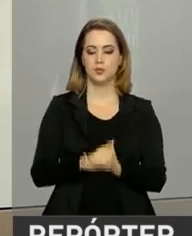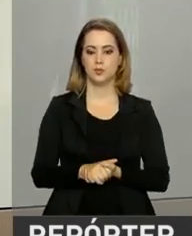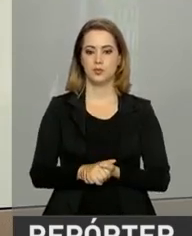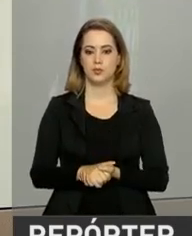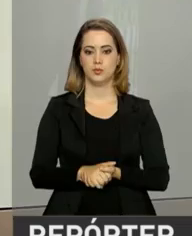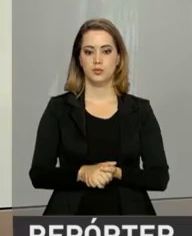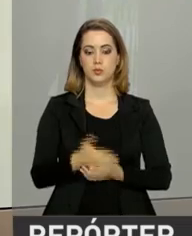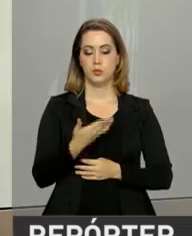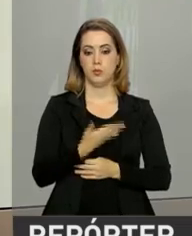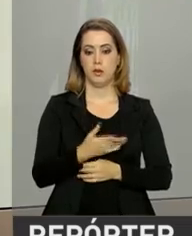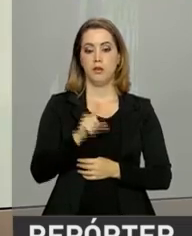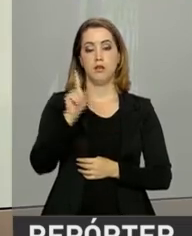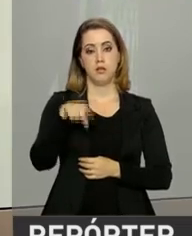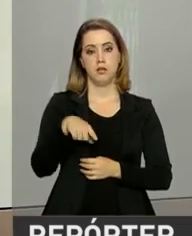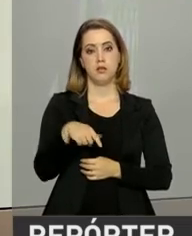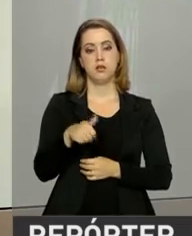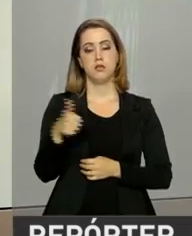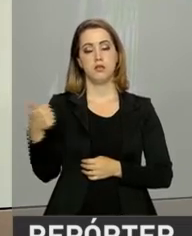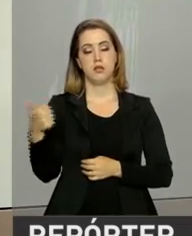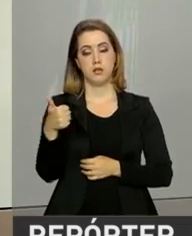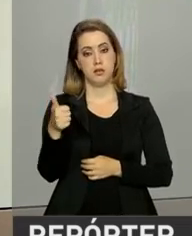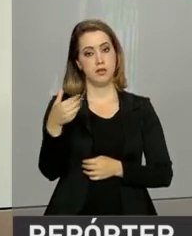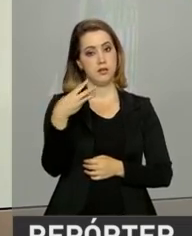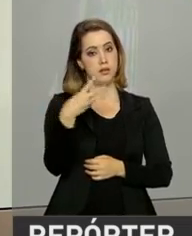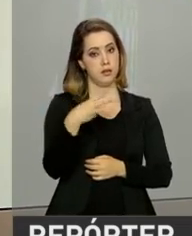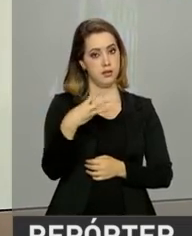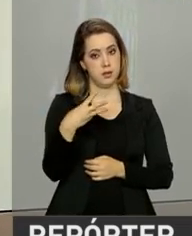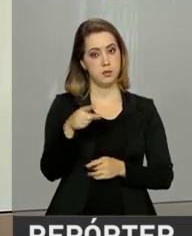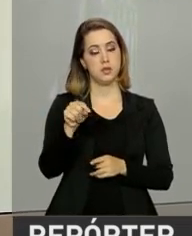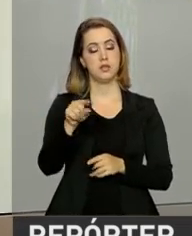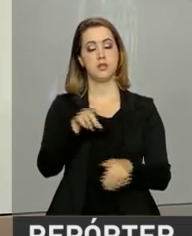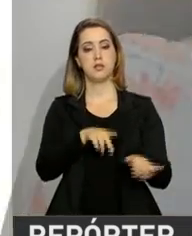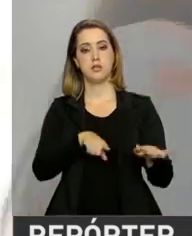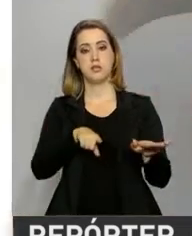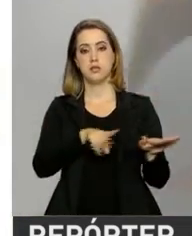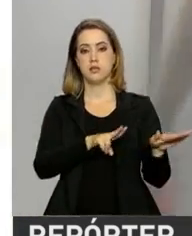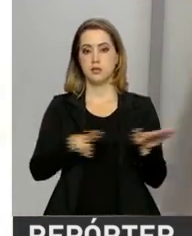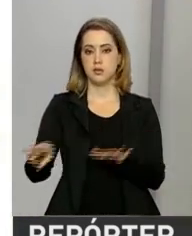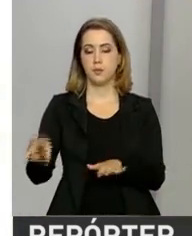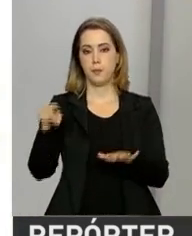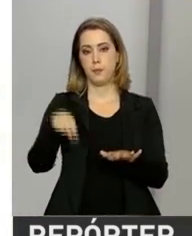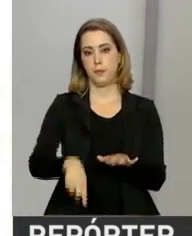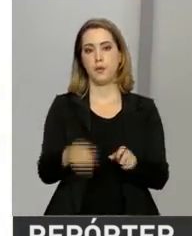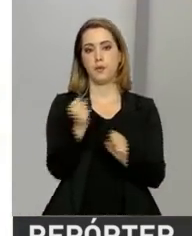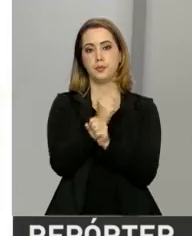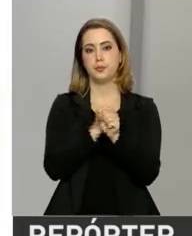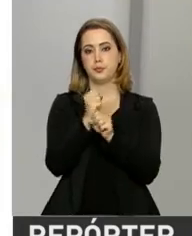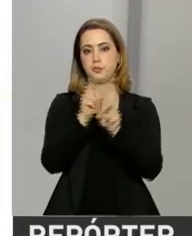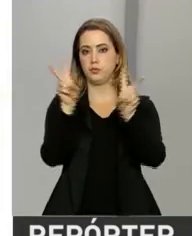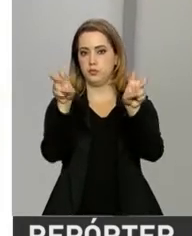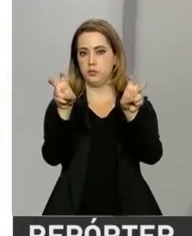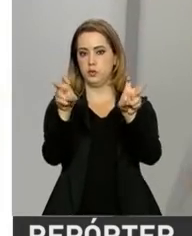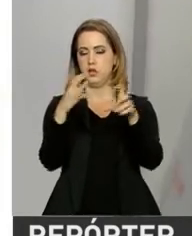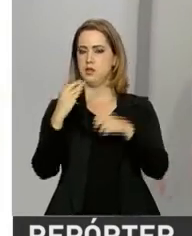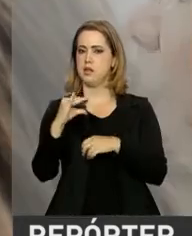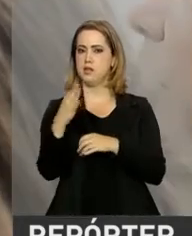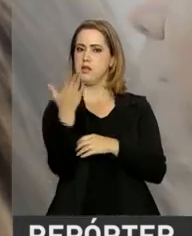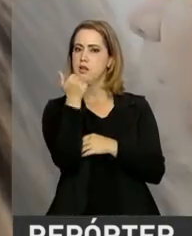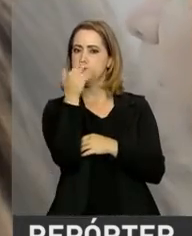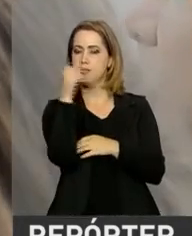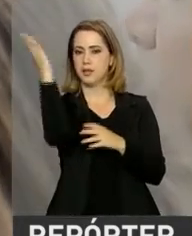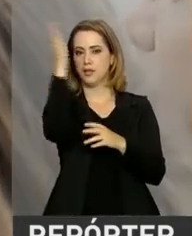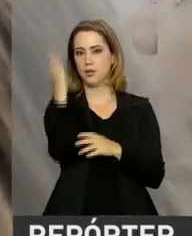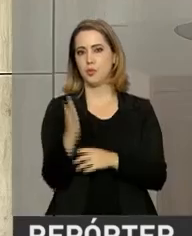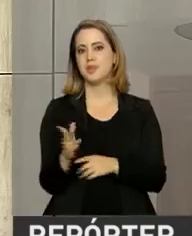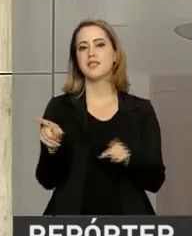essa é a 13ª edição da semana nacional de ciência e tecnologia o tema desse ano é ciência alimentando o brasil que